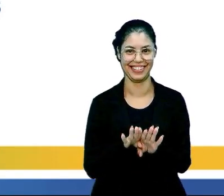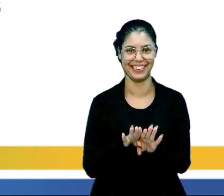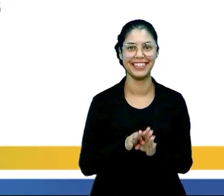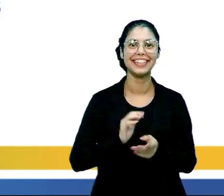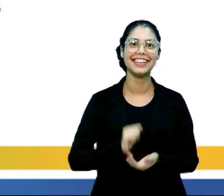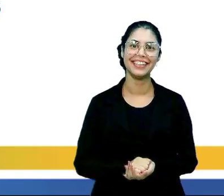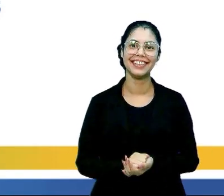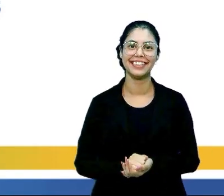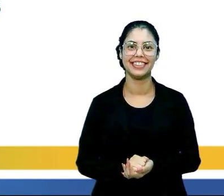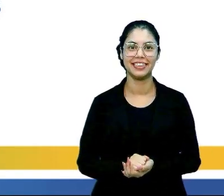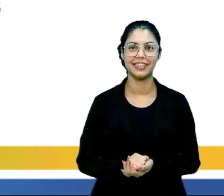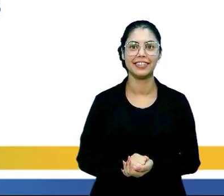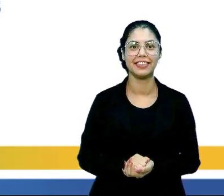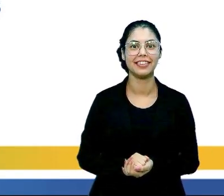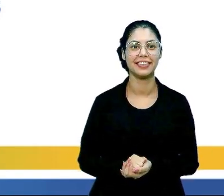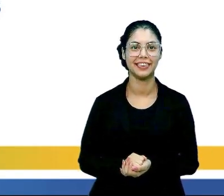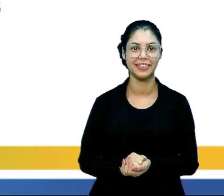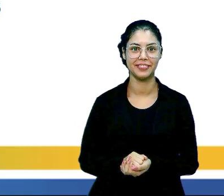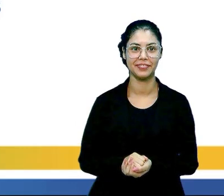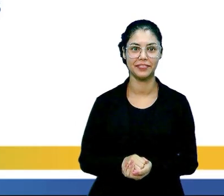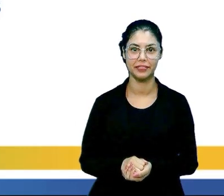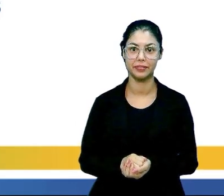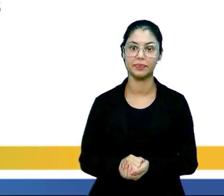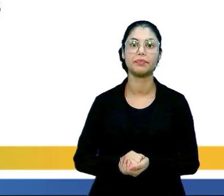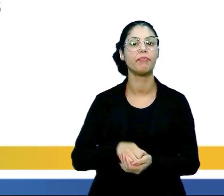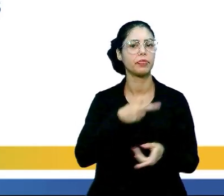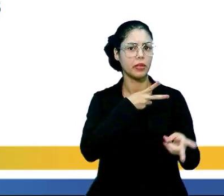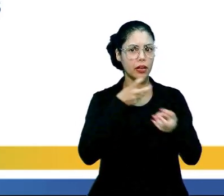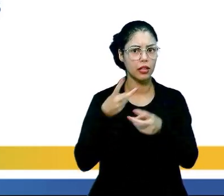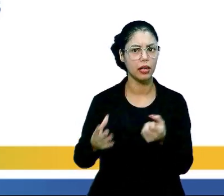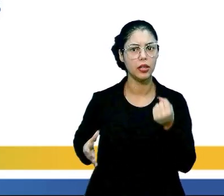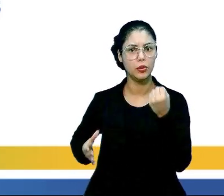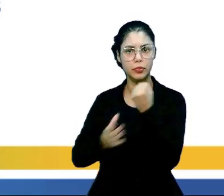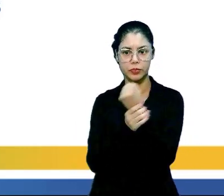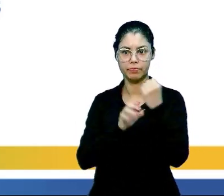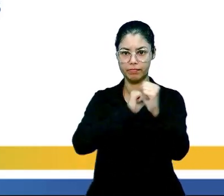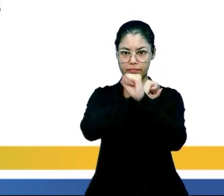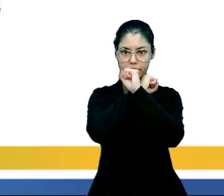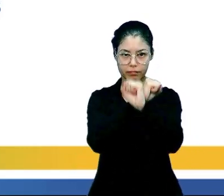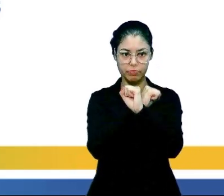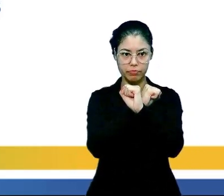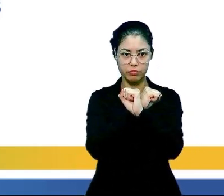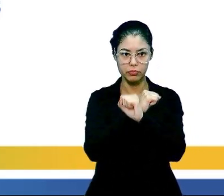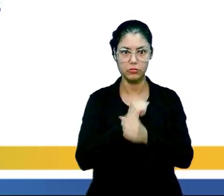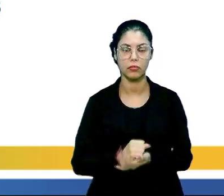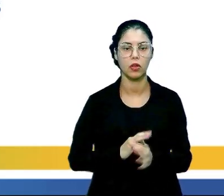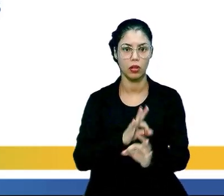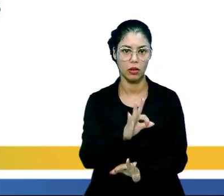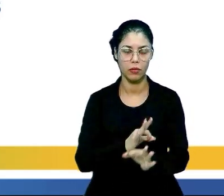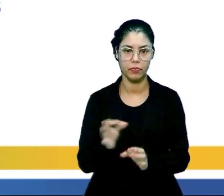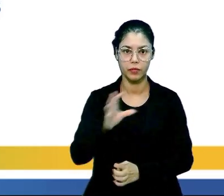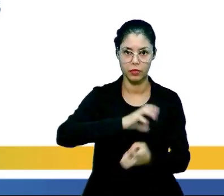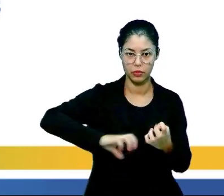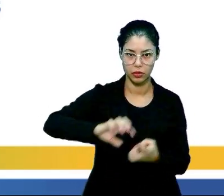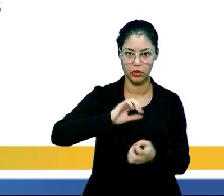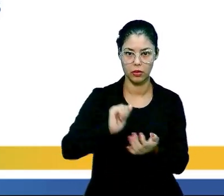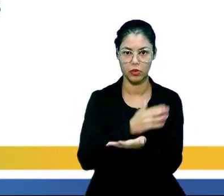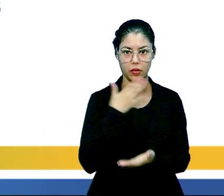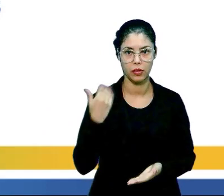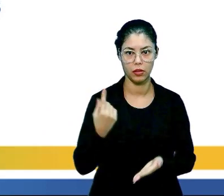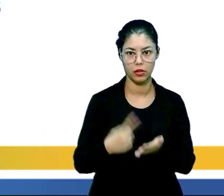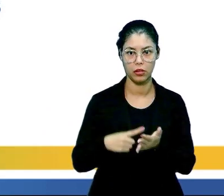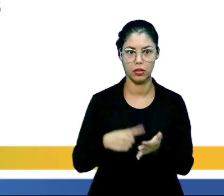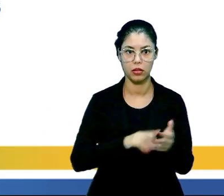seriado Orange is the New Black, as detentas da prisão Litchfield organizaram uma rebelião